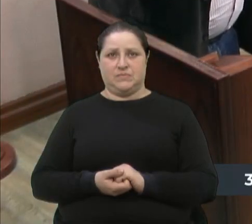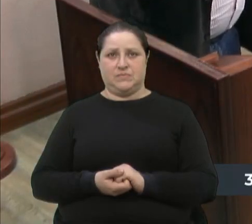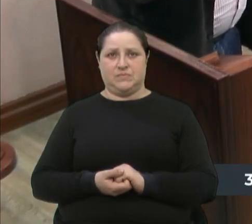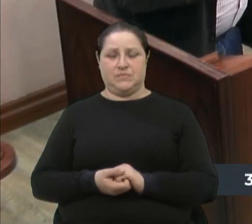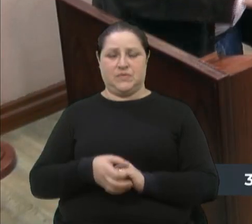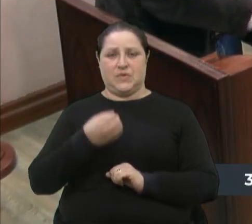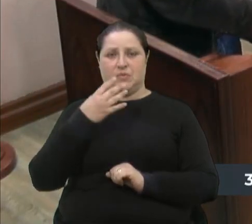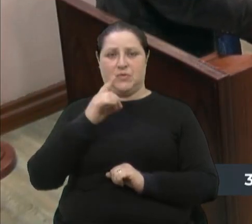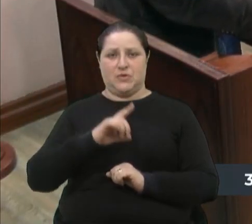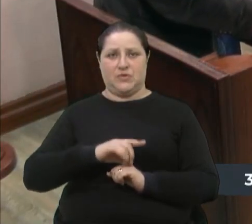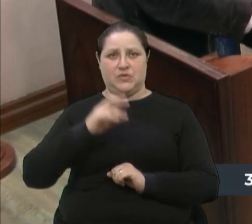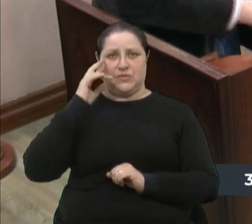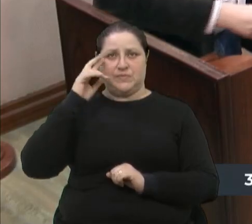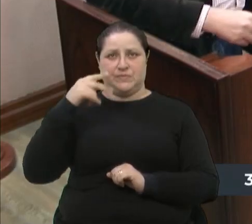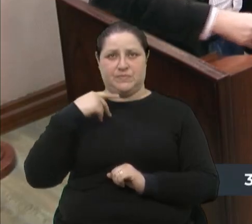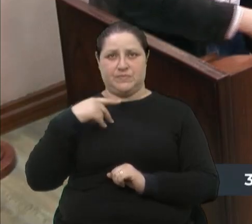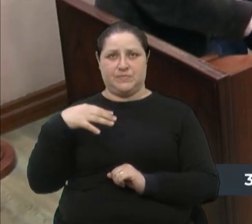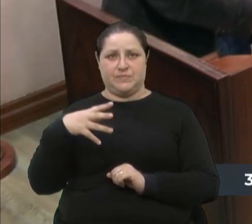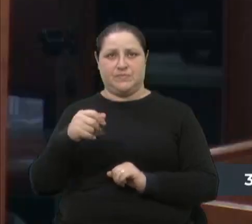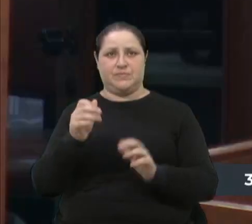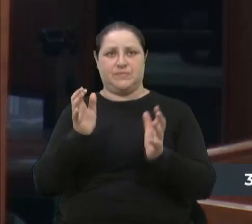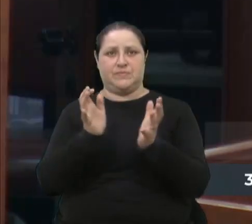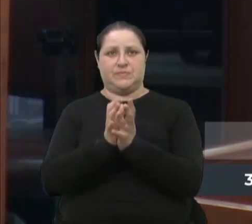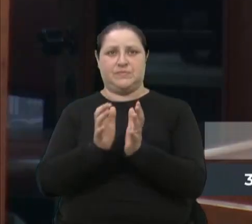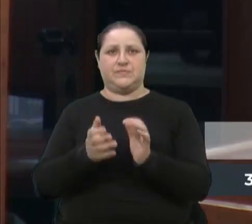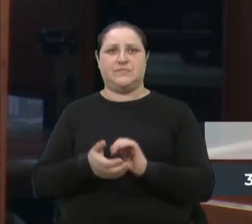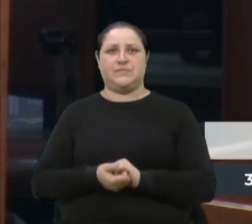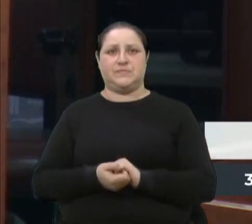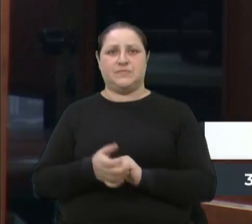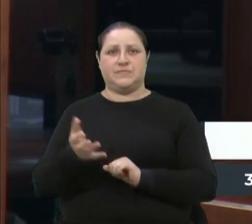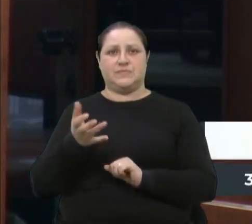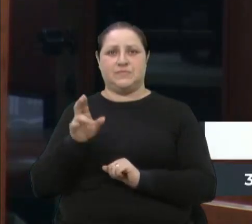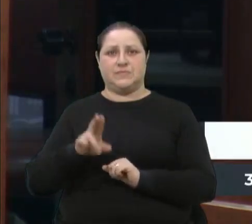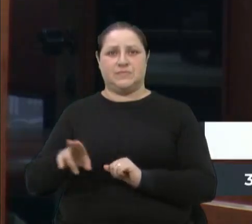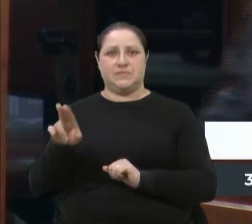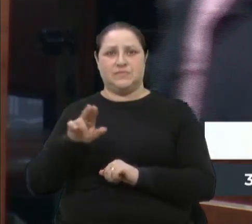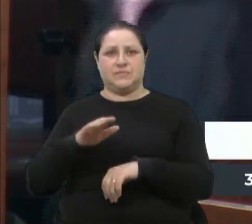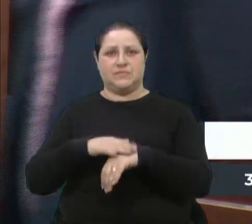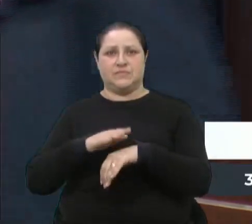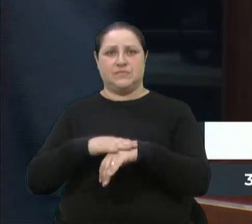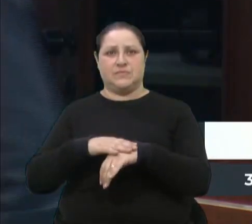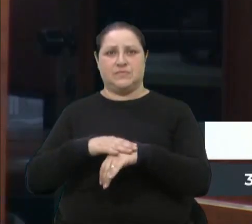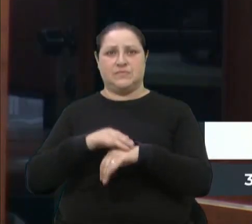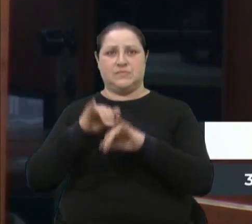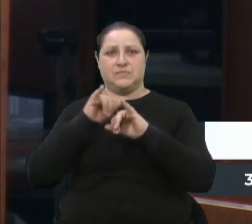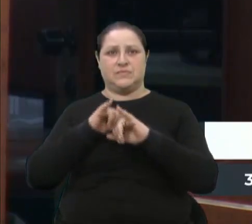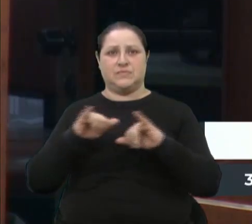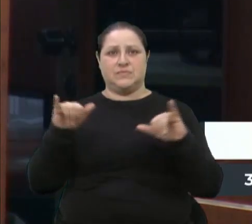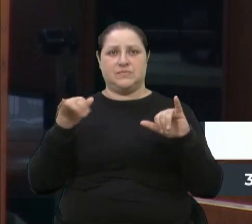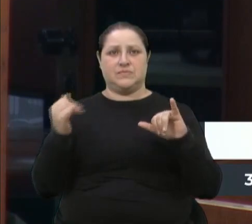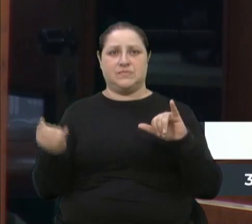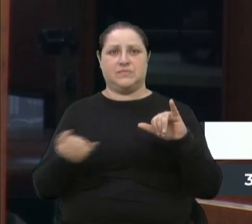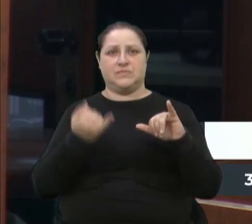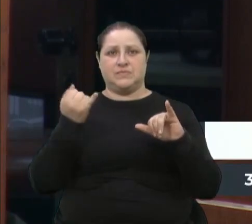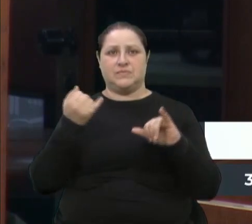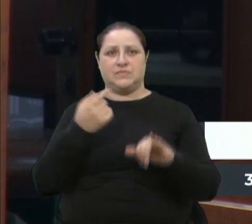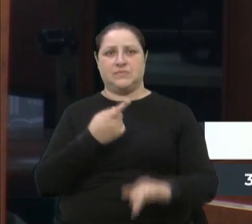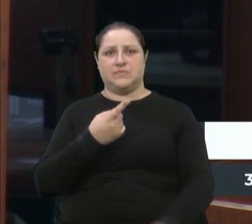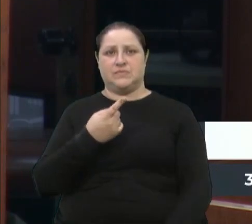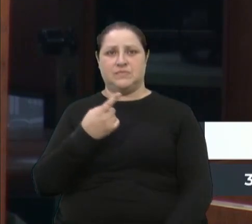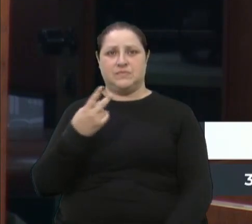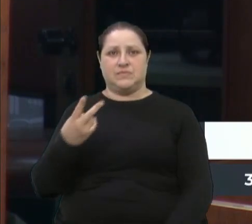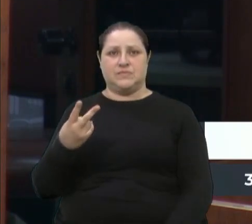Bom dia, senhor presidente, nobres colegas. Gostaria de usar esse espaço para fazer uma divulgação importante da